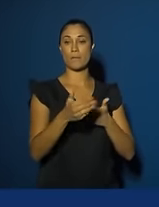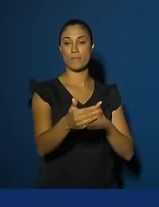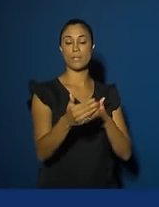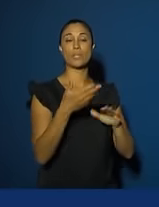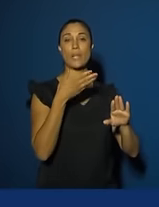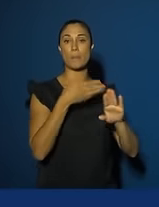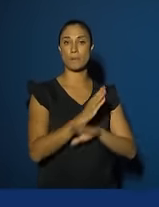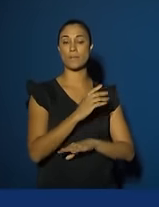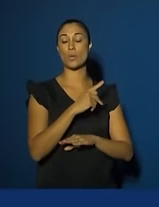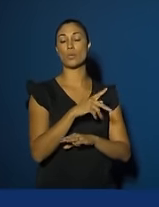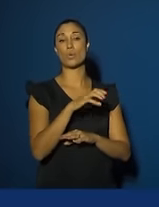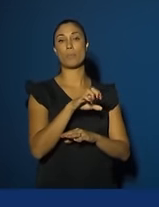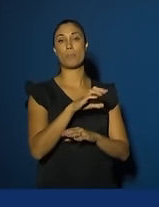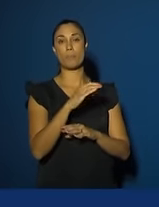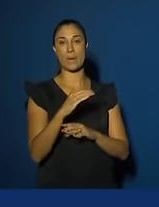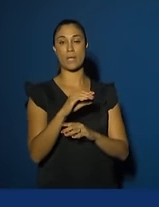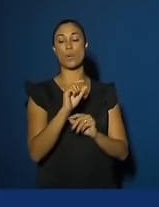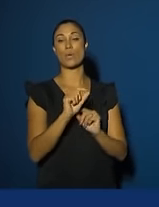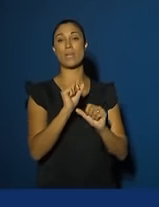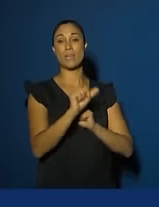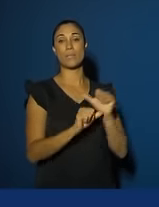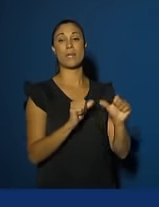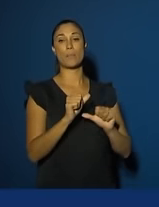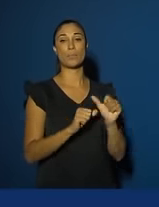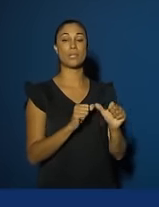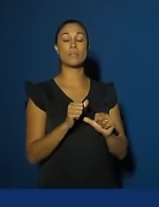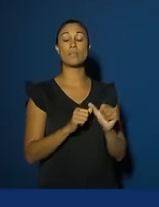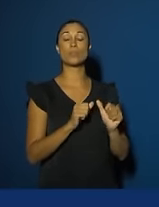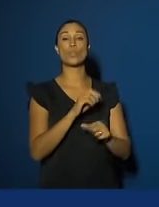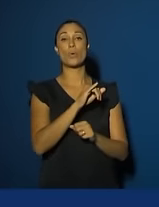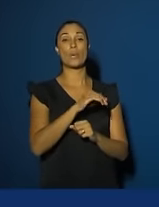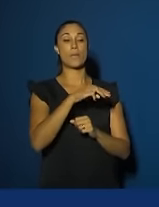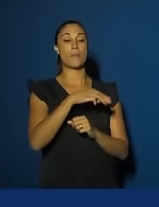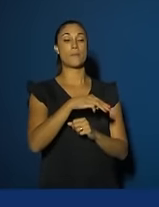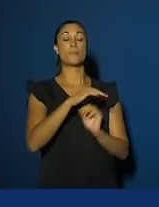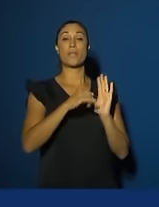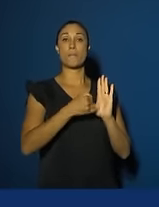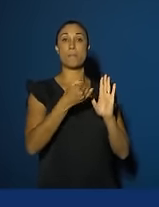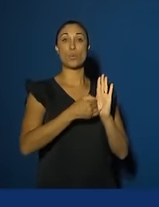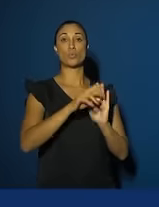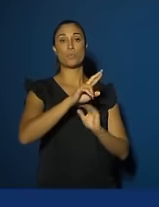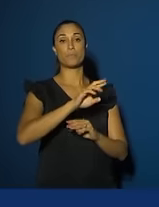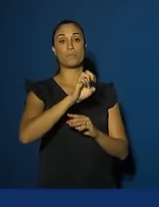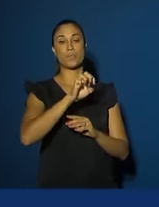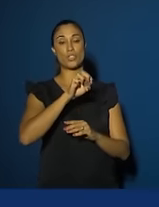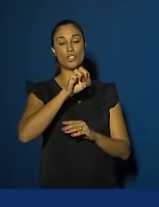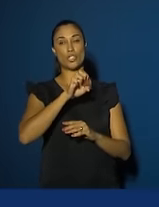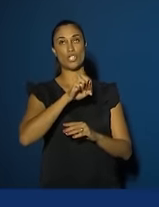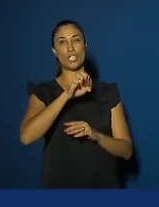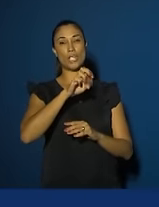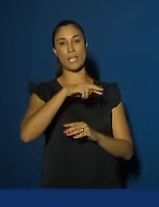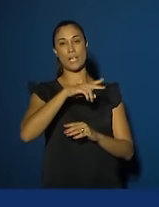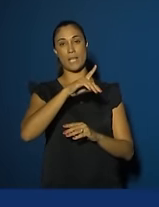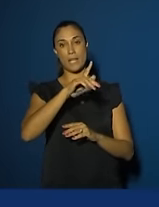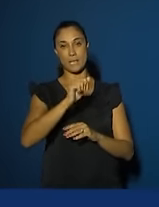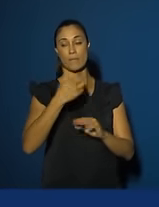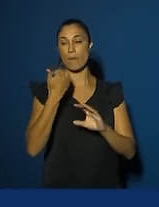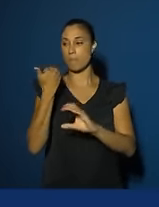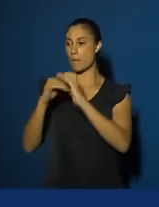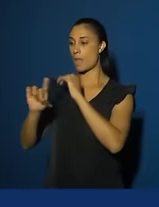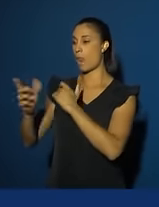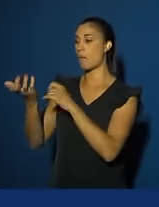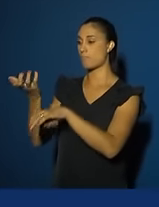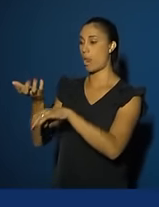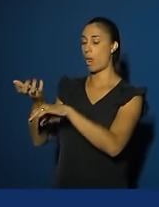na aprovação da PEC do Iva que é a mudança do Imposto de Renda direto o governo em algum momento desse ano talvez abril maio vai mandar pro Congresso